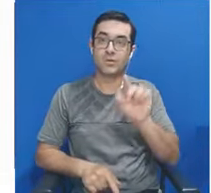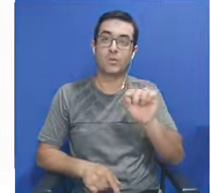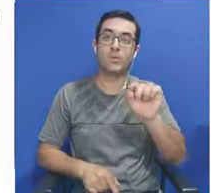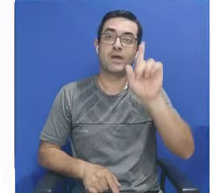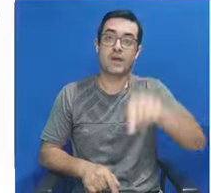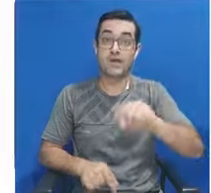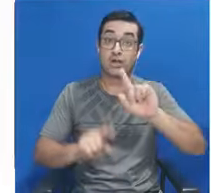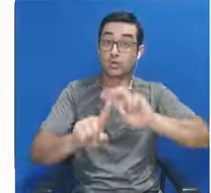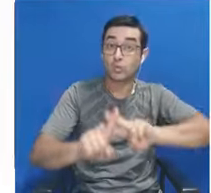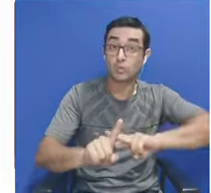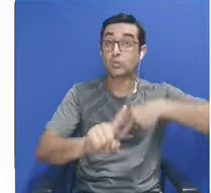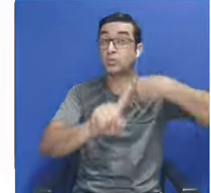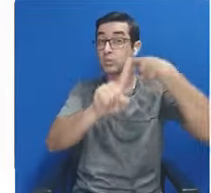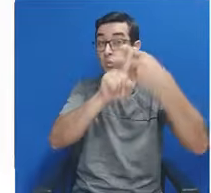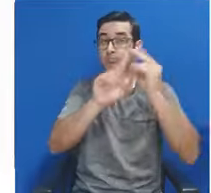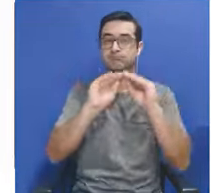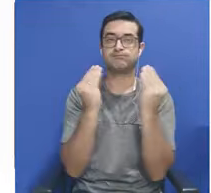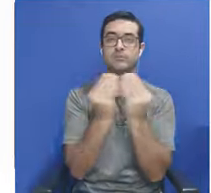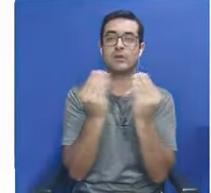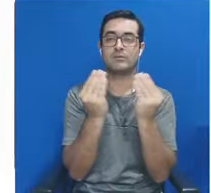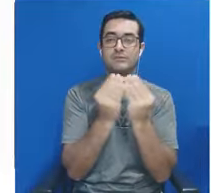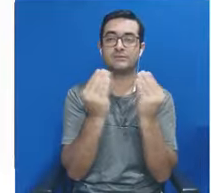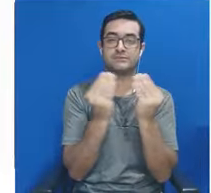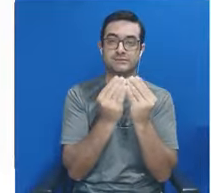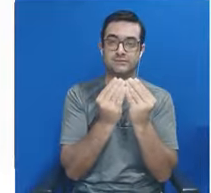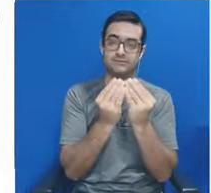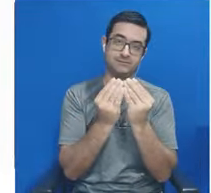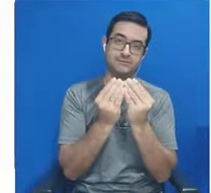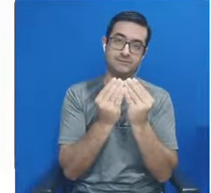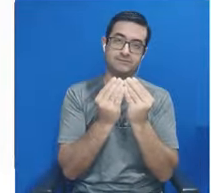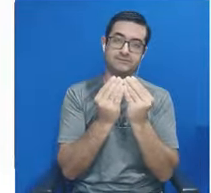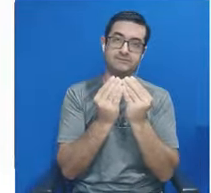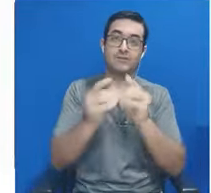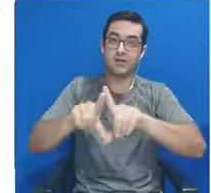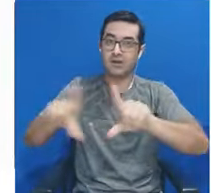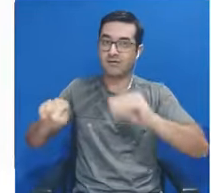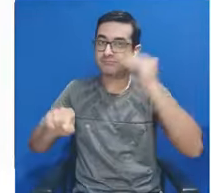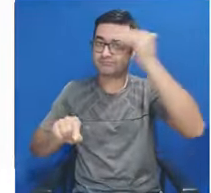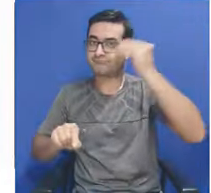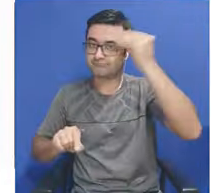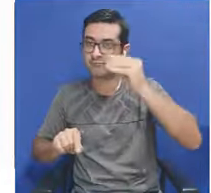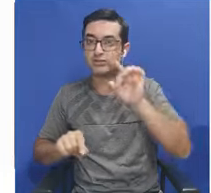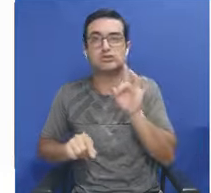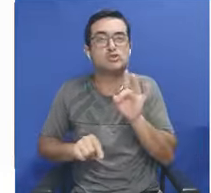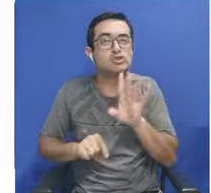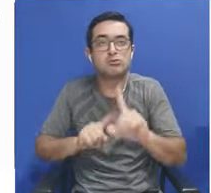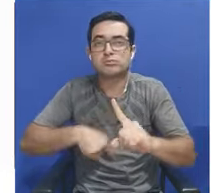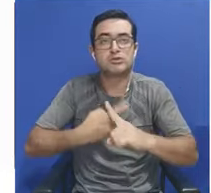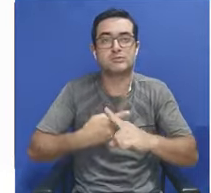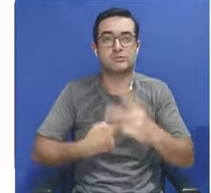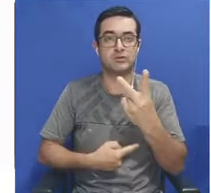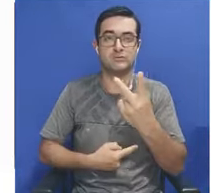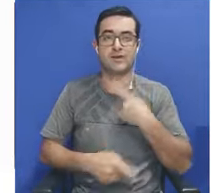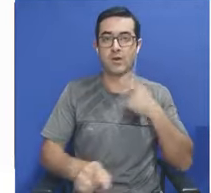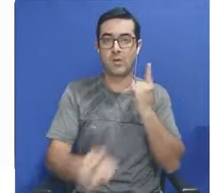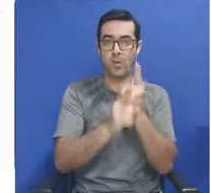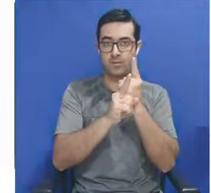dobro da fórmula empírica. Então, na verdade, eu só multiplico pelo dobro. Cheguei na fórmula